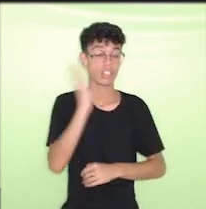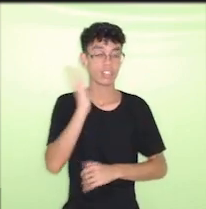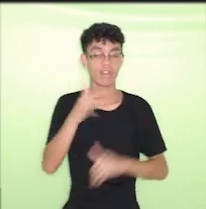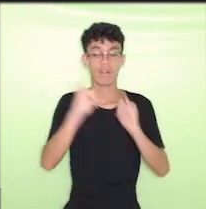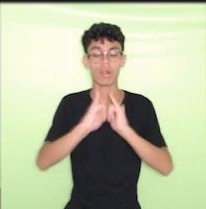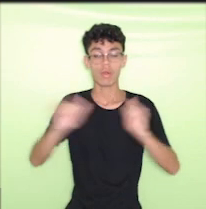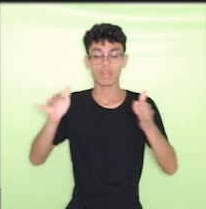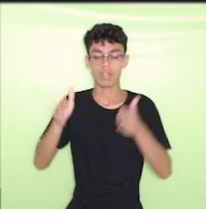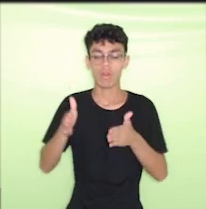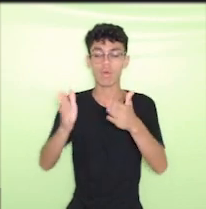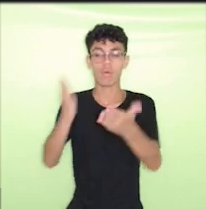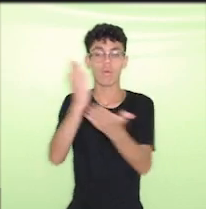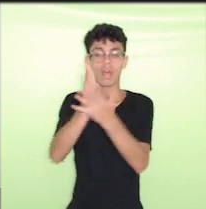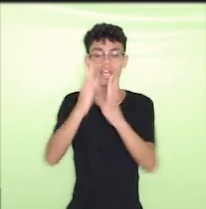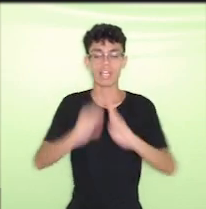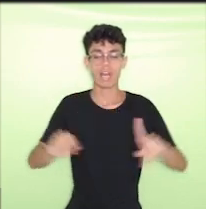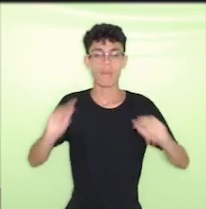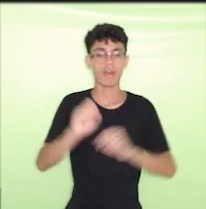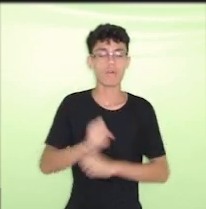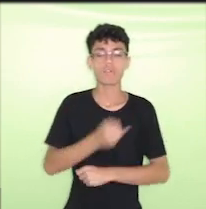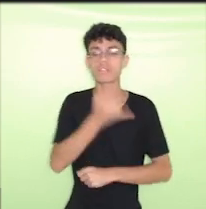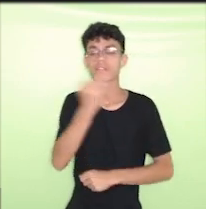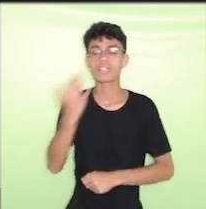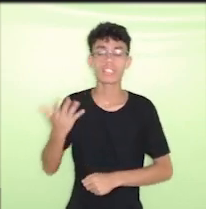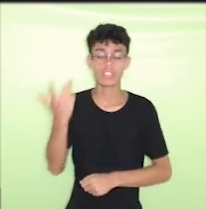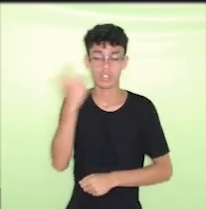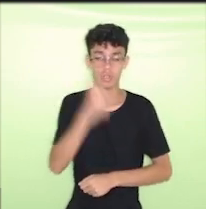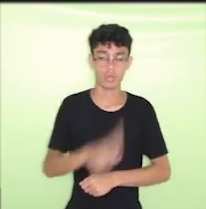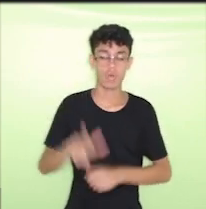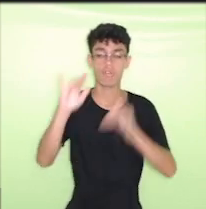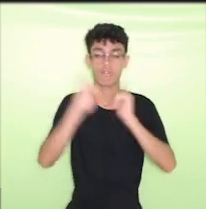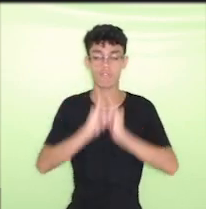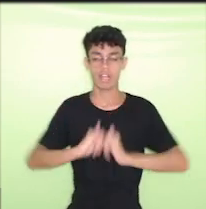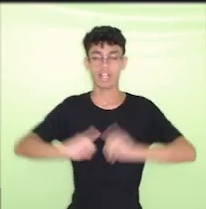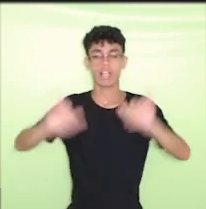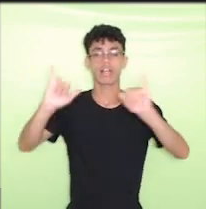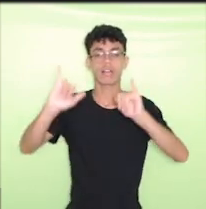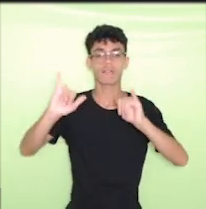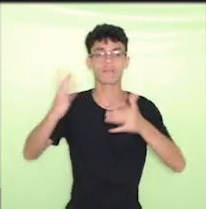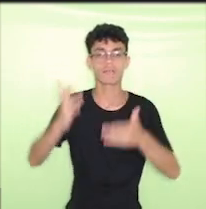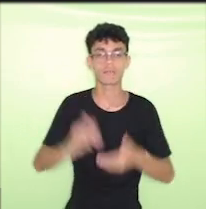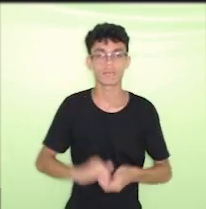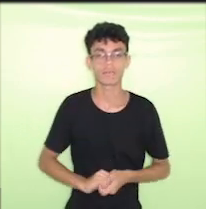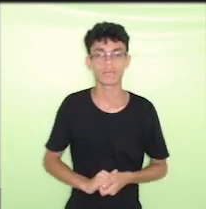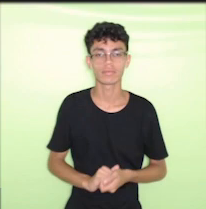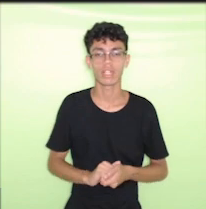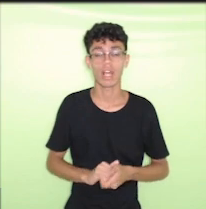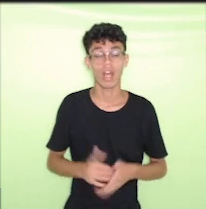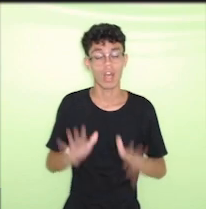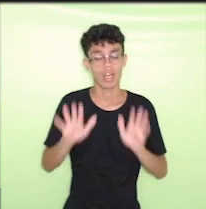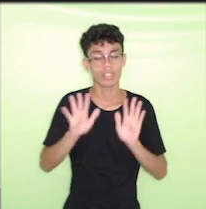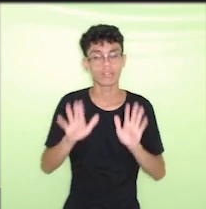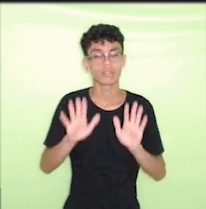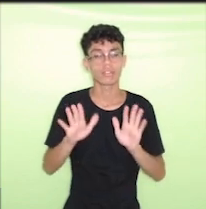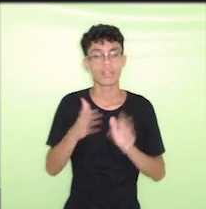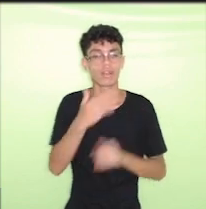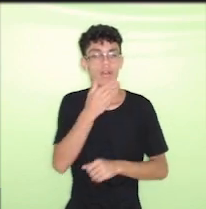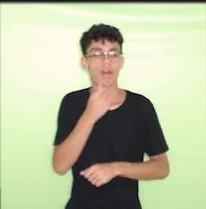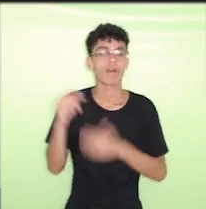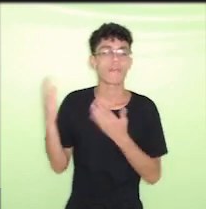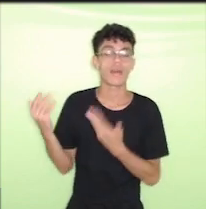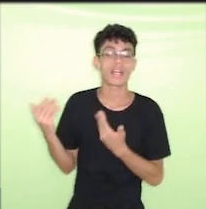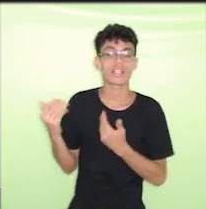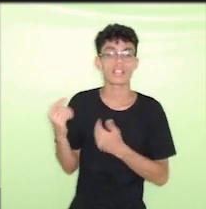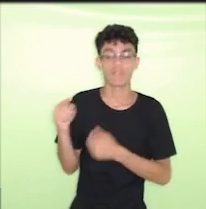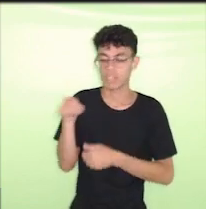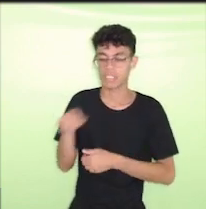estrada acaba aqui mesmo? Quantas vezes daqui por diante será preciso dizer a mesma coisa? Escute aqui, rapaz. Quer